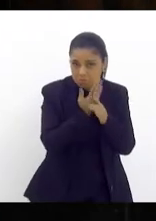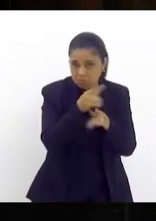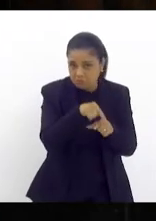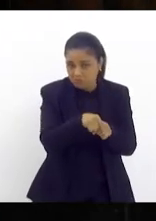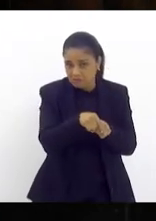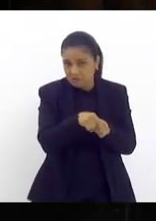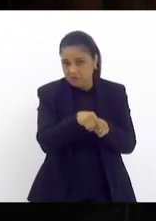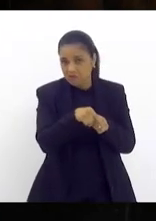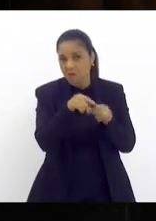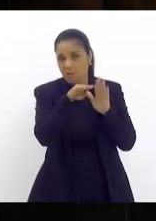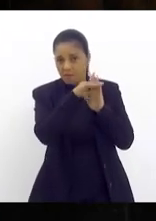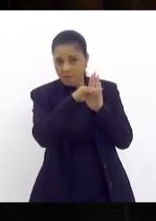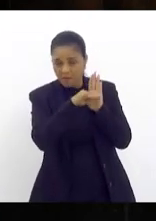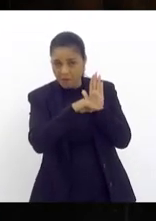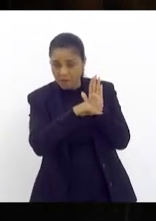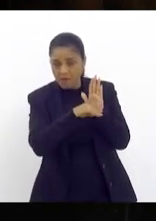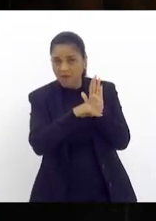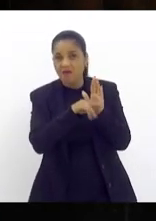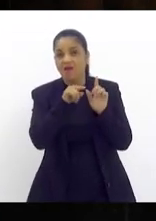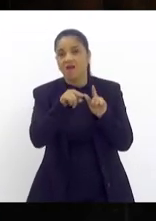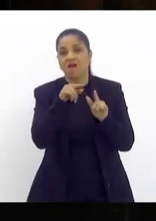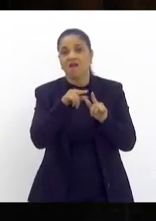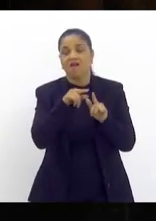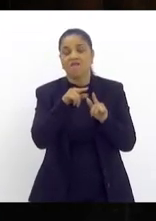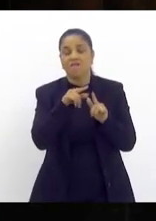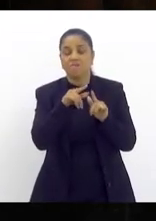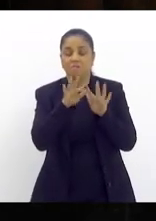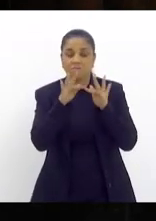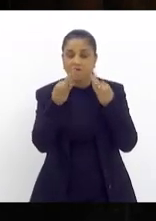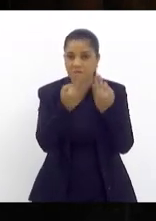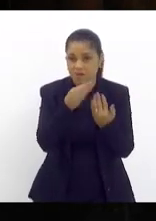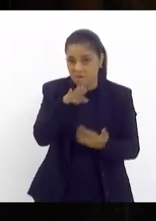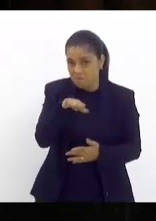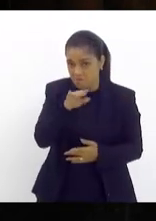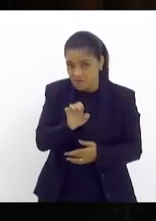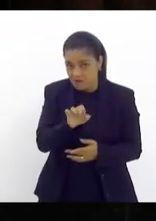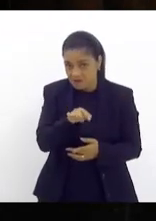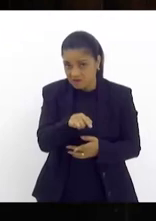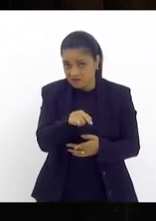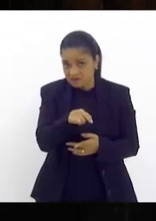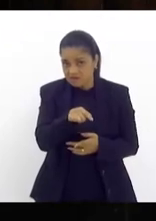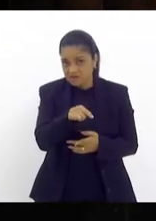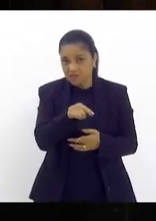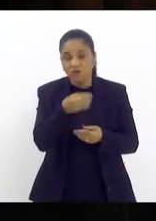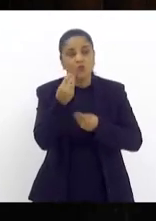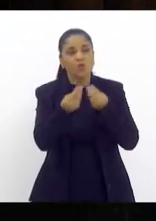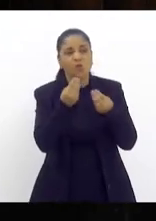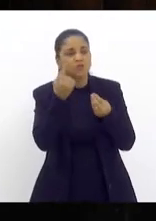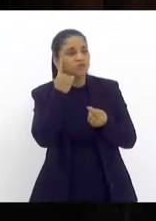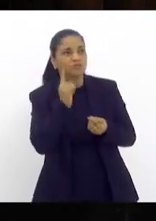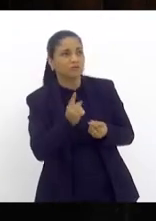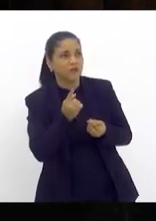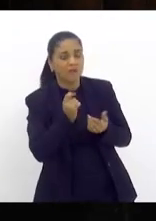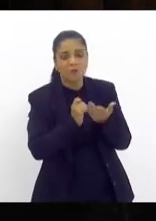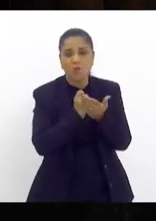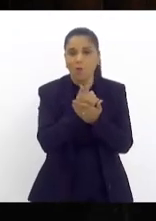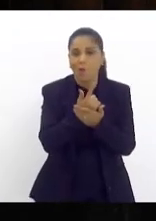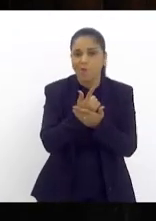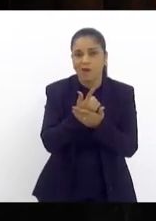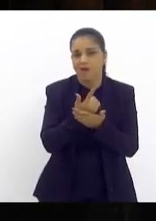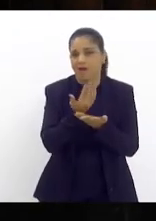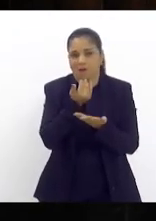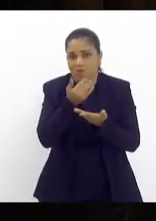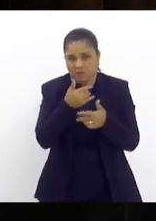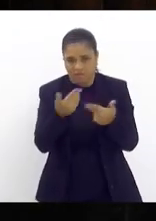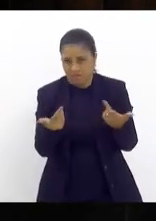atinge diretamente aquela mãe de família que não sabe quando vai poder comprar mistura para os seus filhos. Atinge